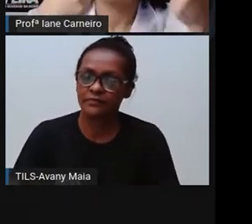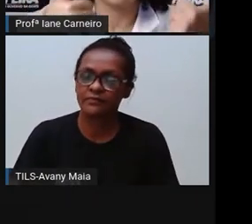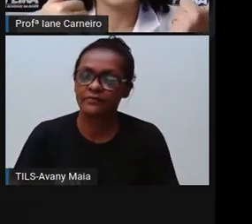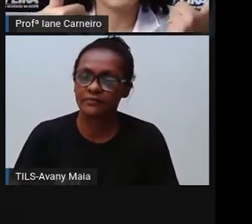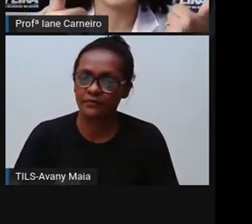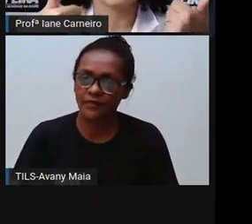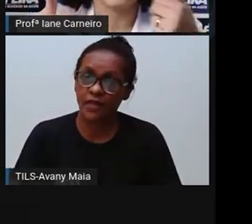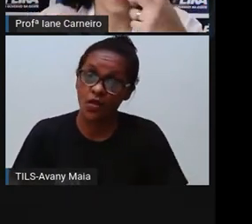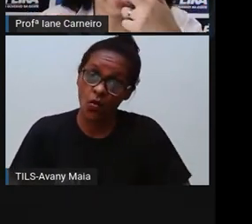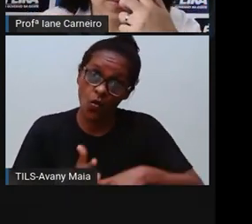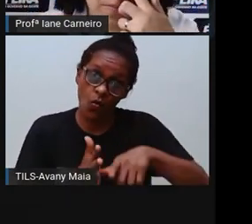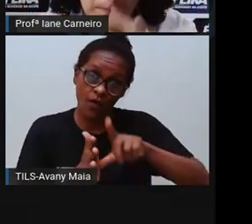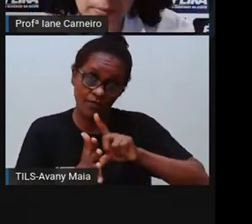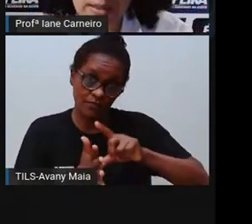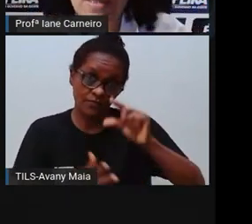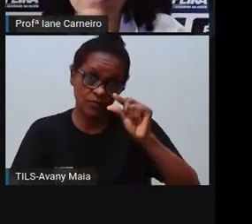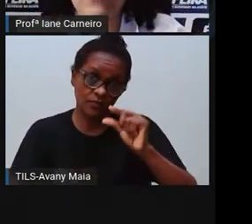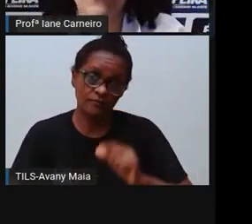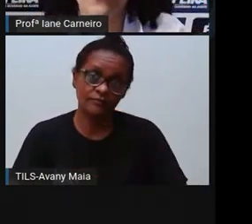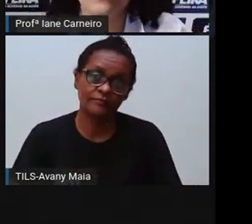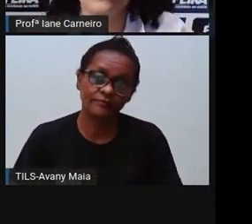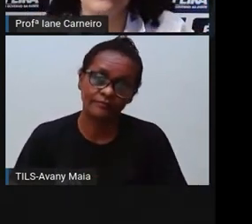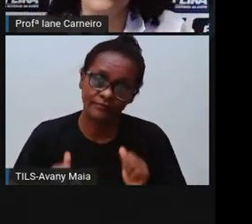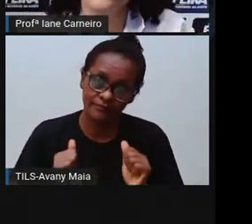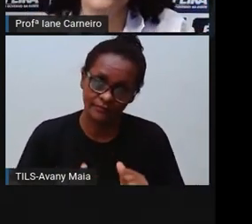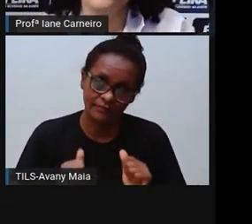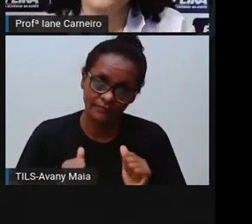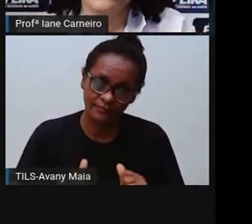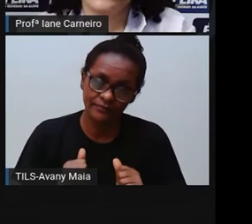antes, beleza, tá certo? Então, ó.